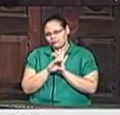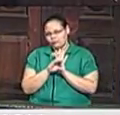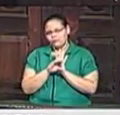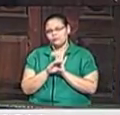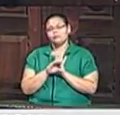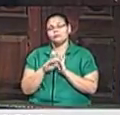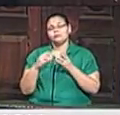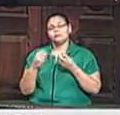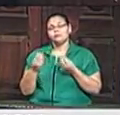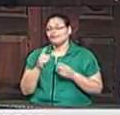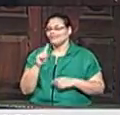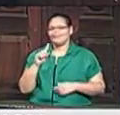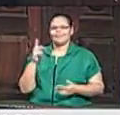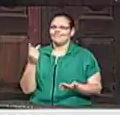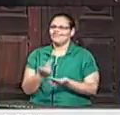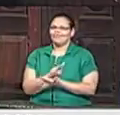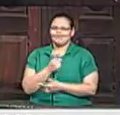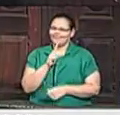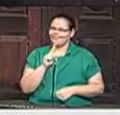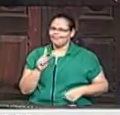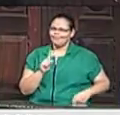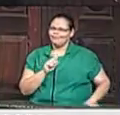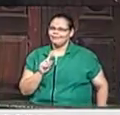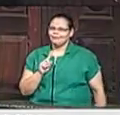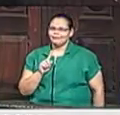Não foi isso que aconteceu.